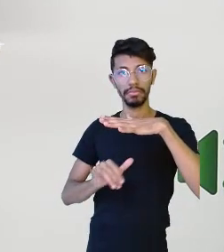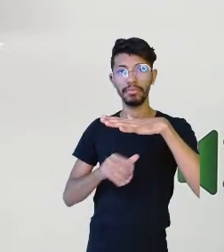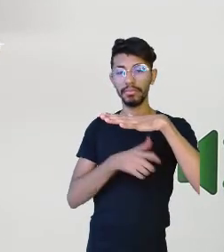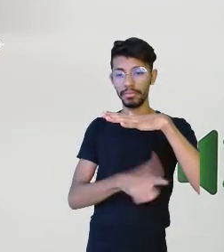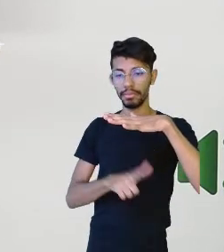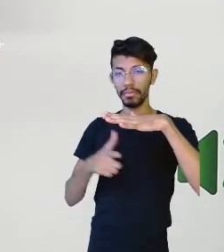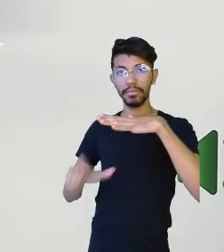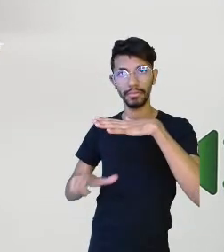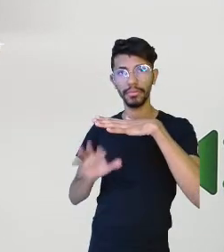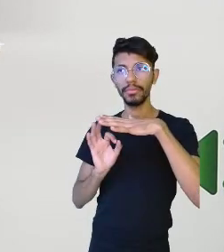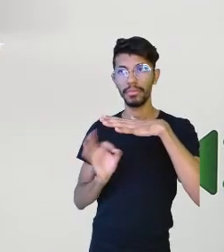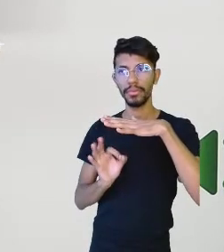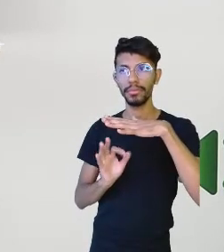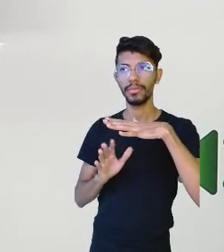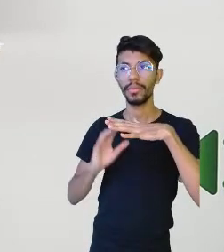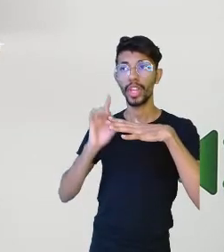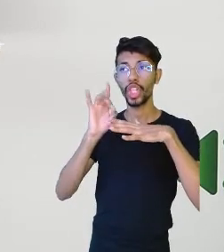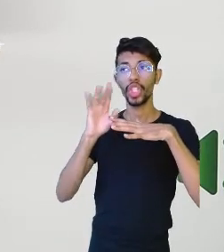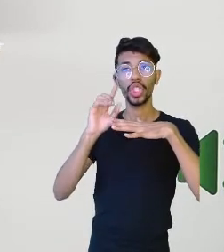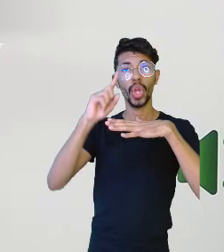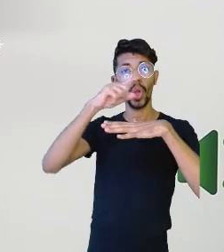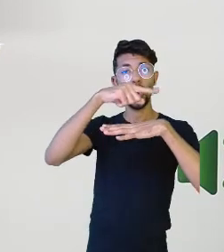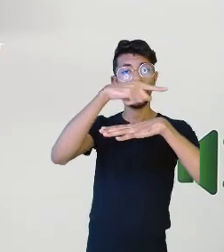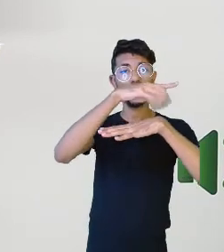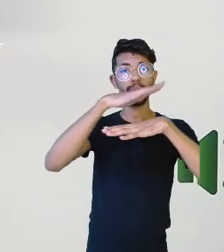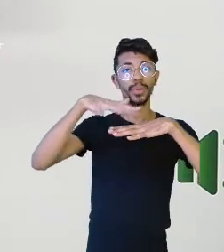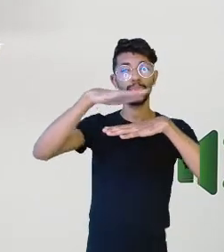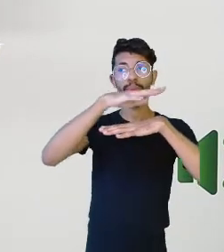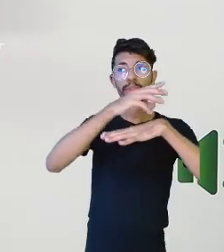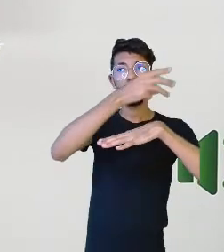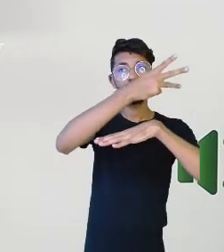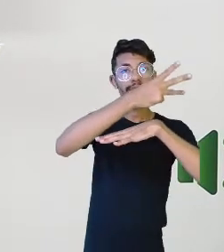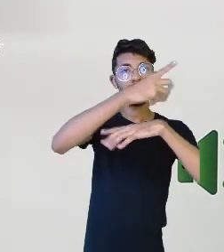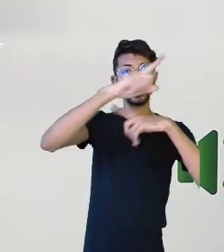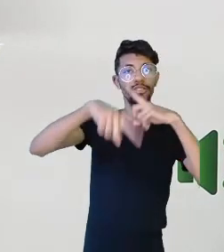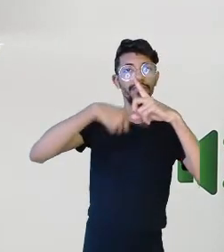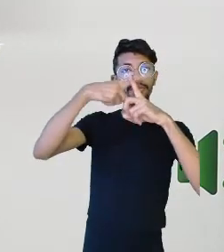só faço a adição, eu só somo os numeradores.